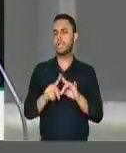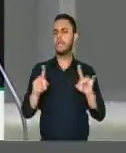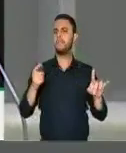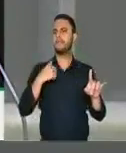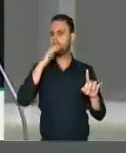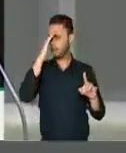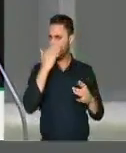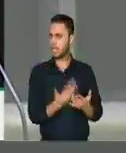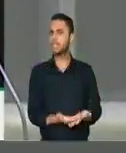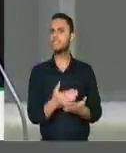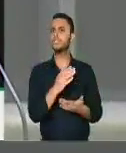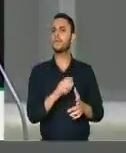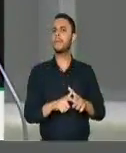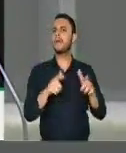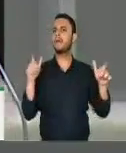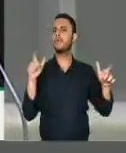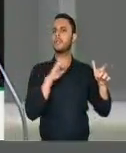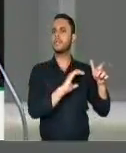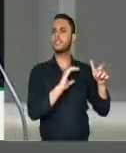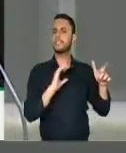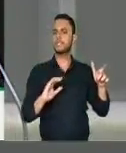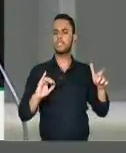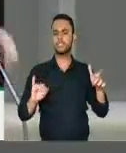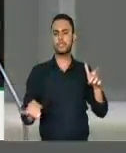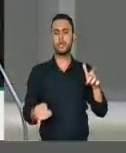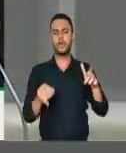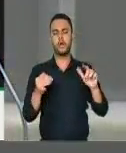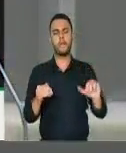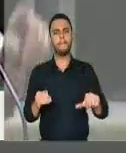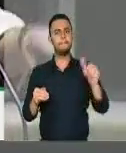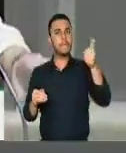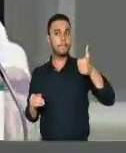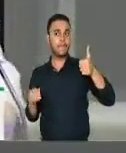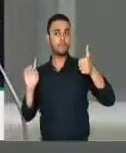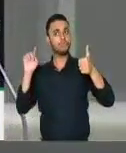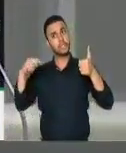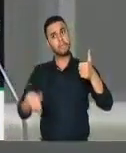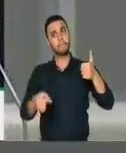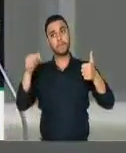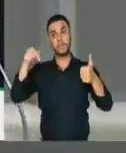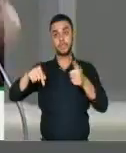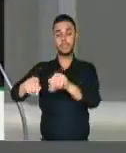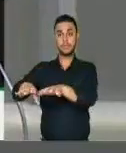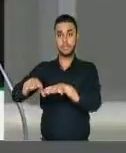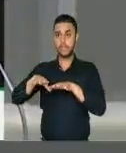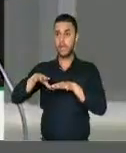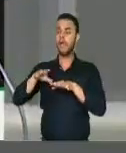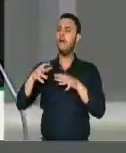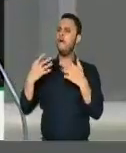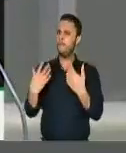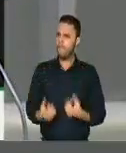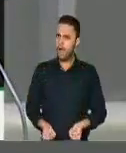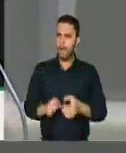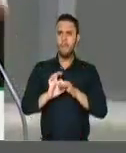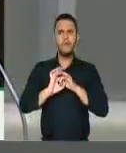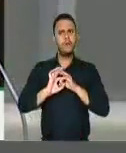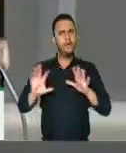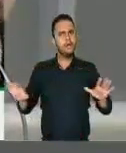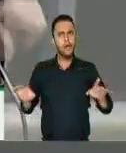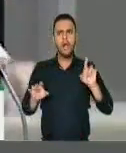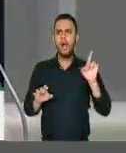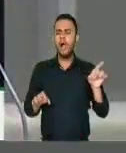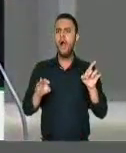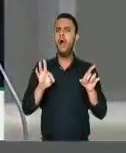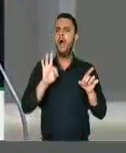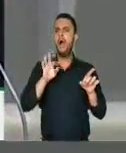Comissão de Constituição e Justiça, primeiro, e depois, este plenário, vamos autorizar que